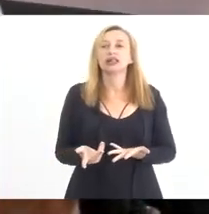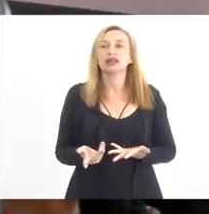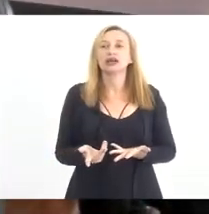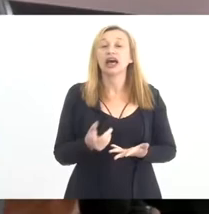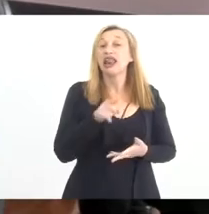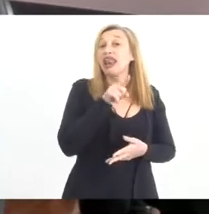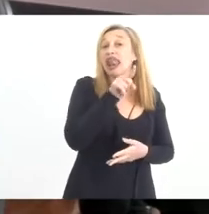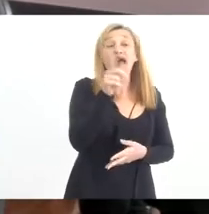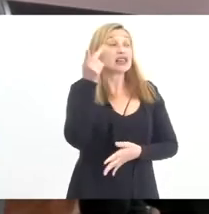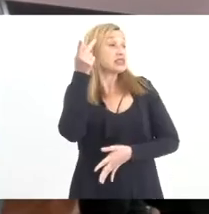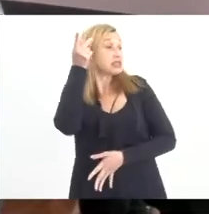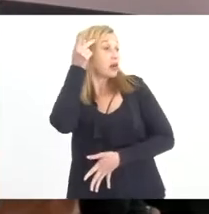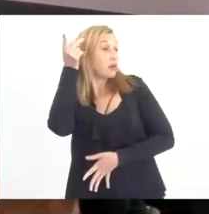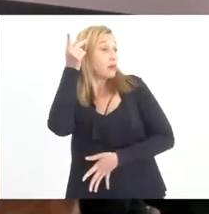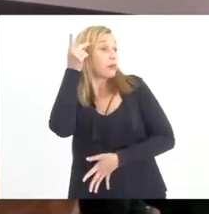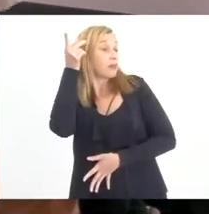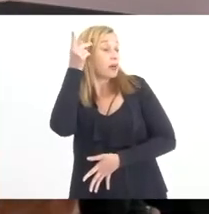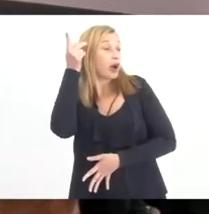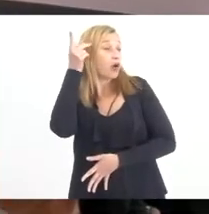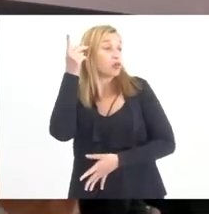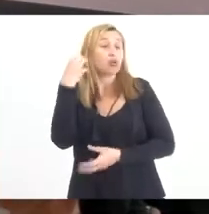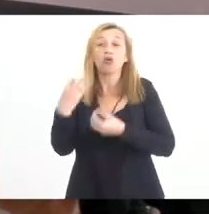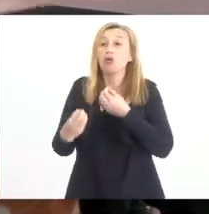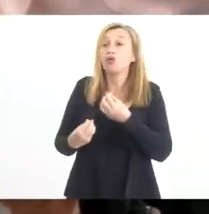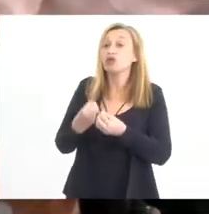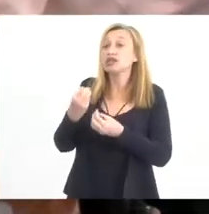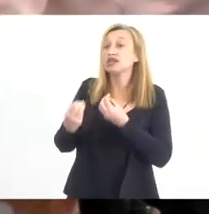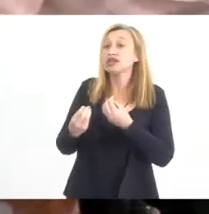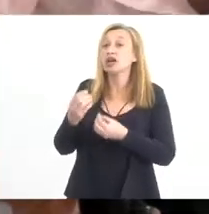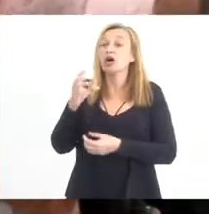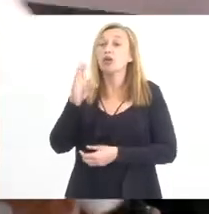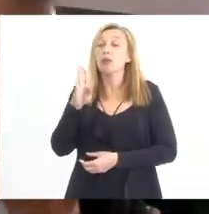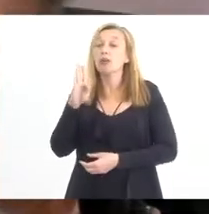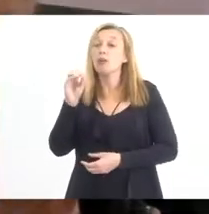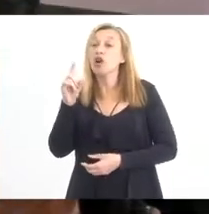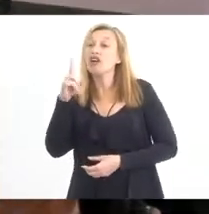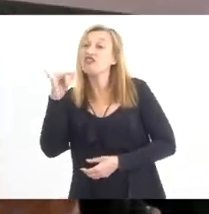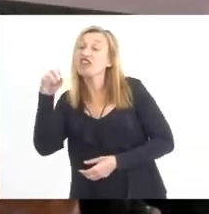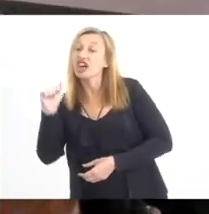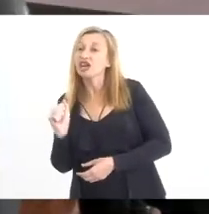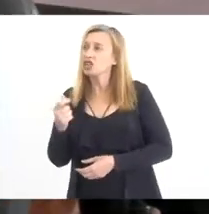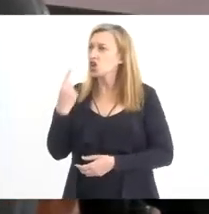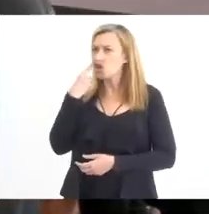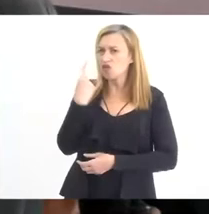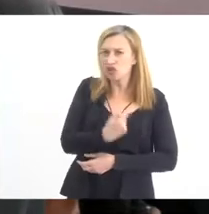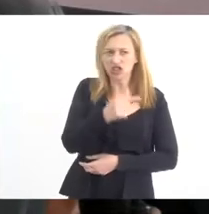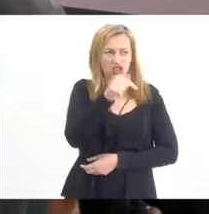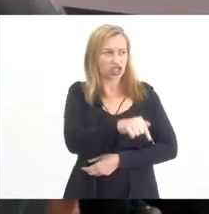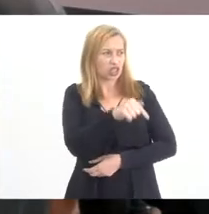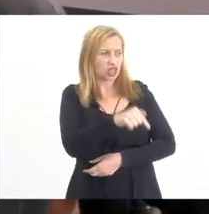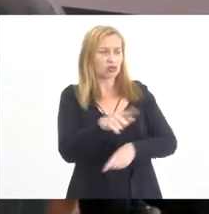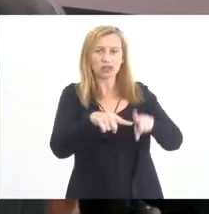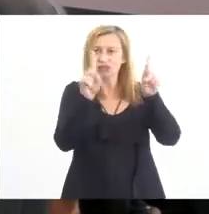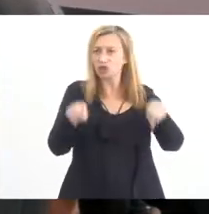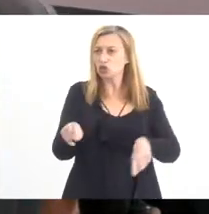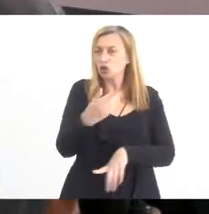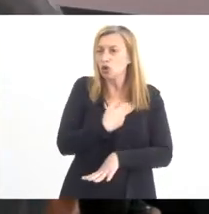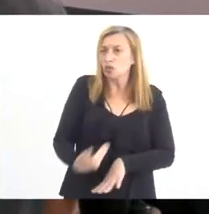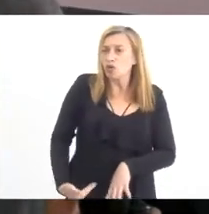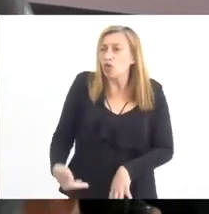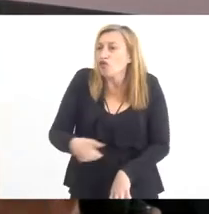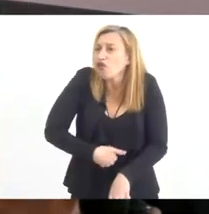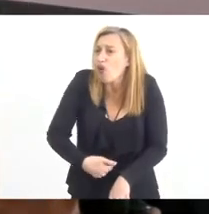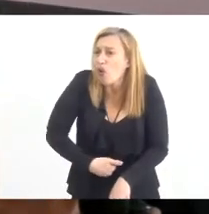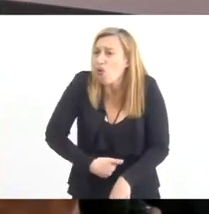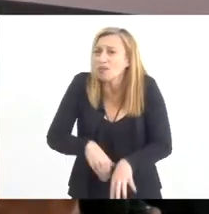em São Paulo, numa oficina de bolivianos, e eu vejo aqui o servidor público passando